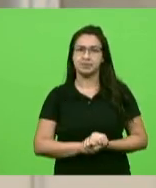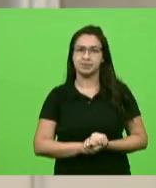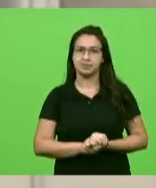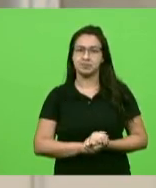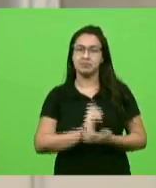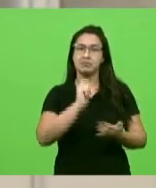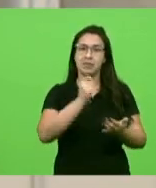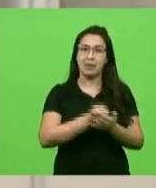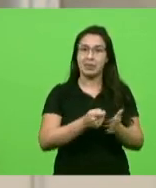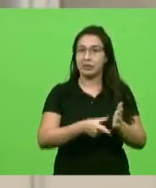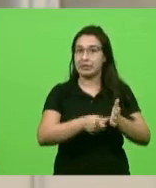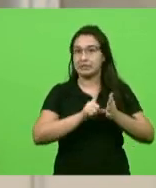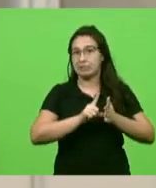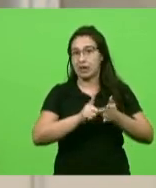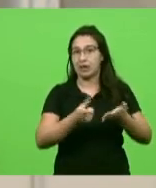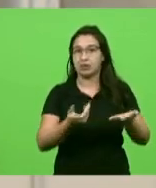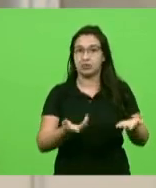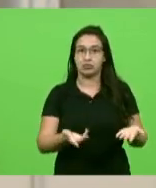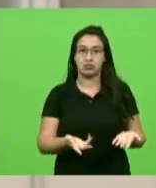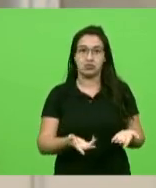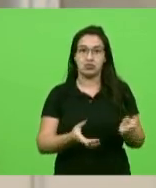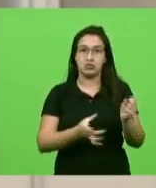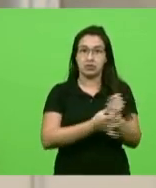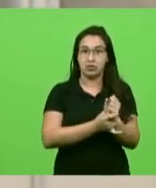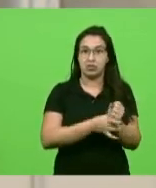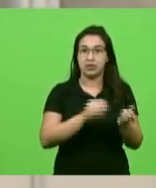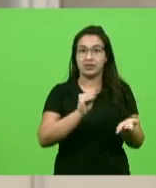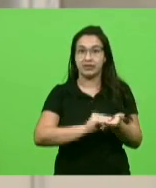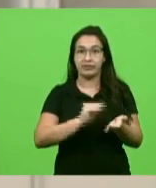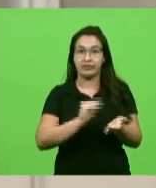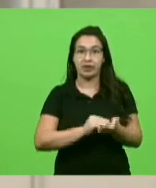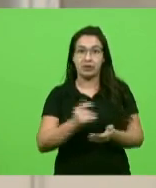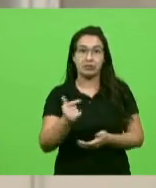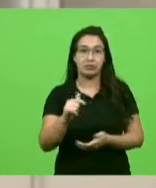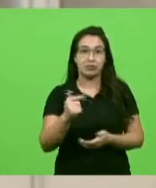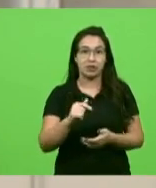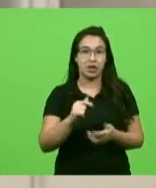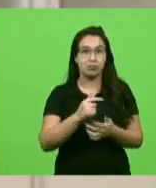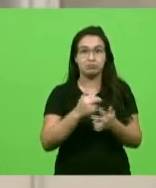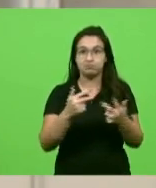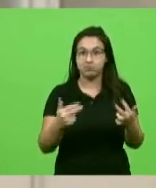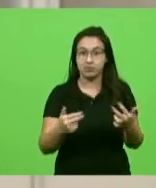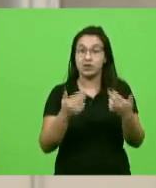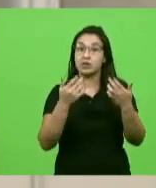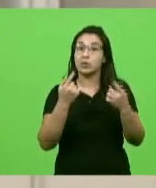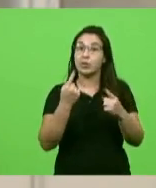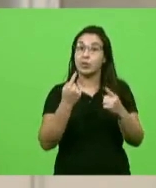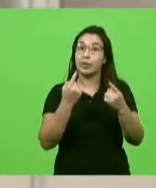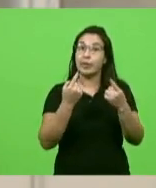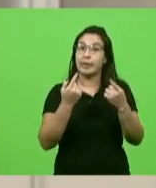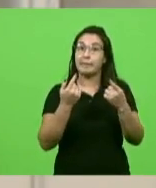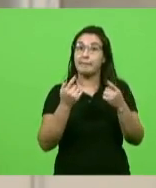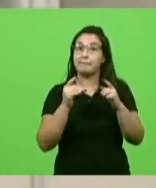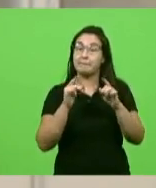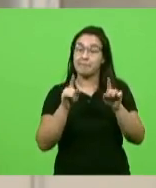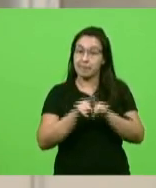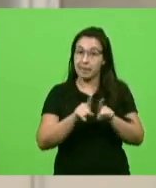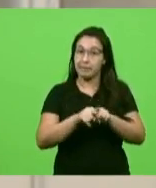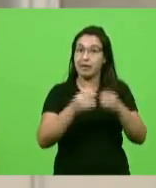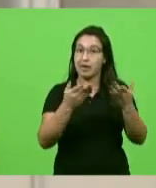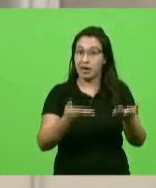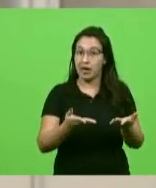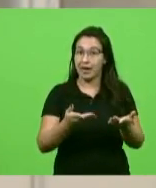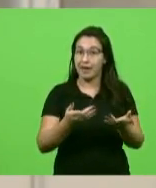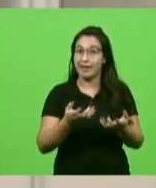de pagamento antecipado sem garantias etc e tal tanto é que ele tentou por meio de